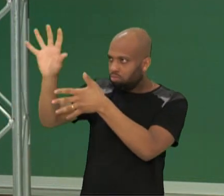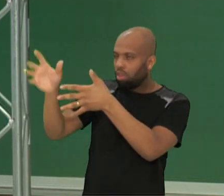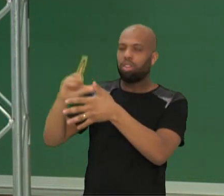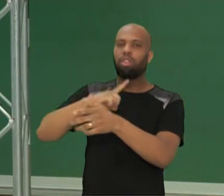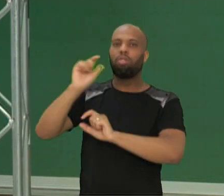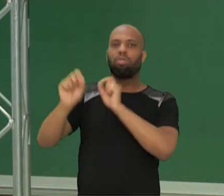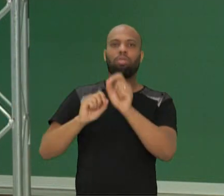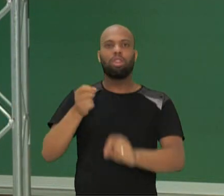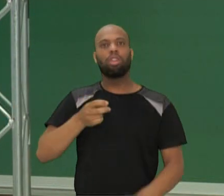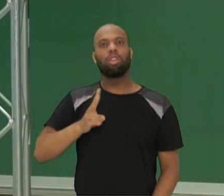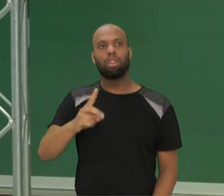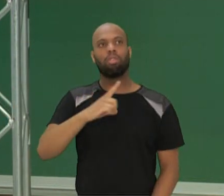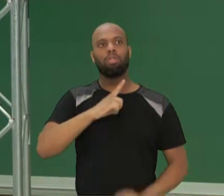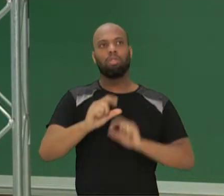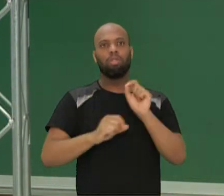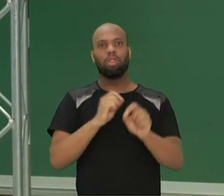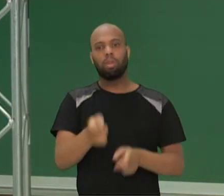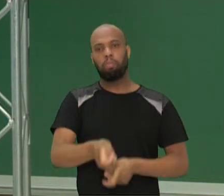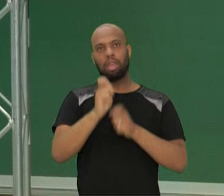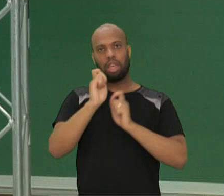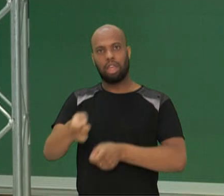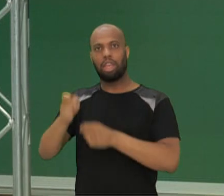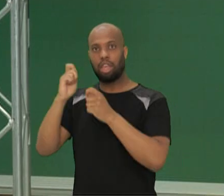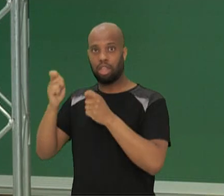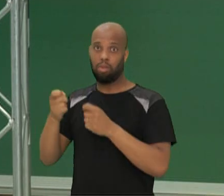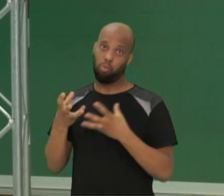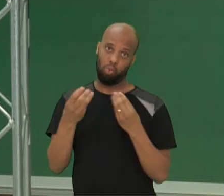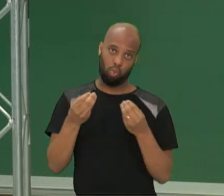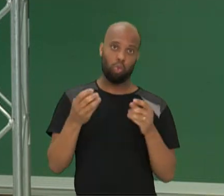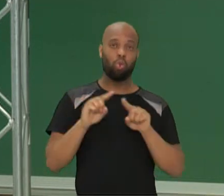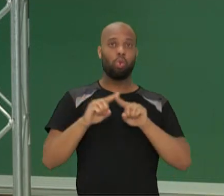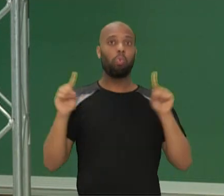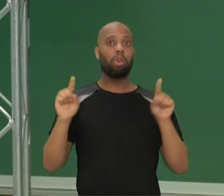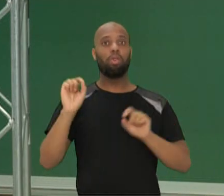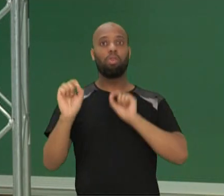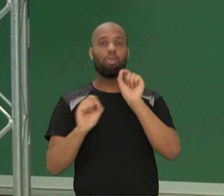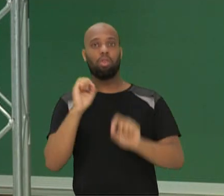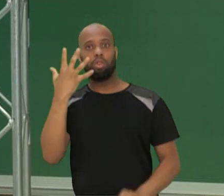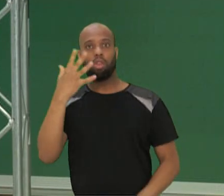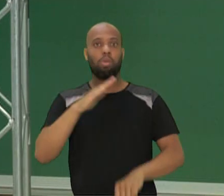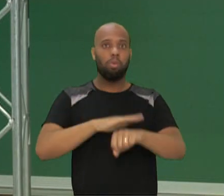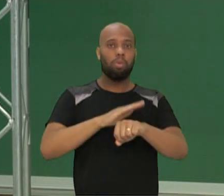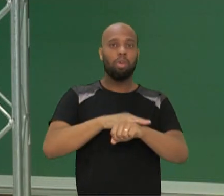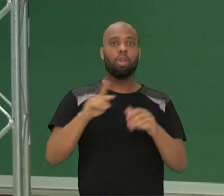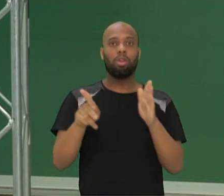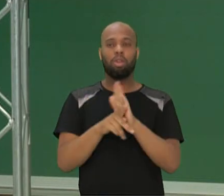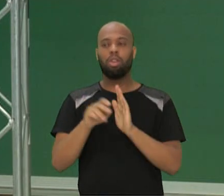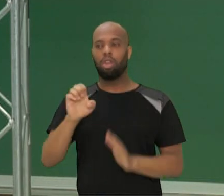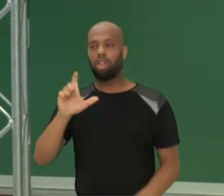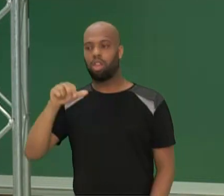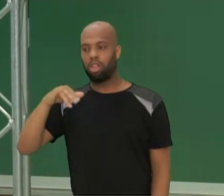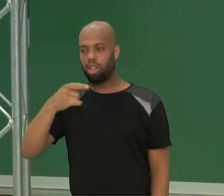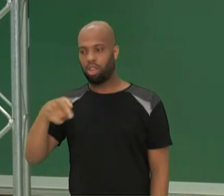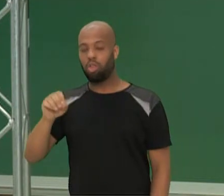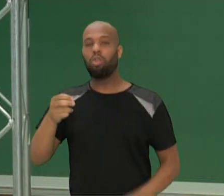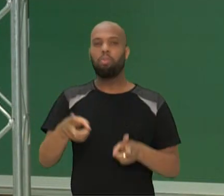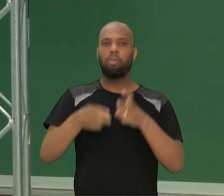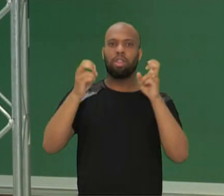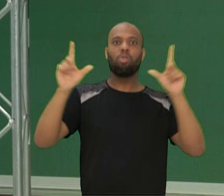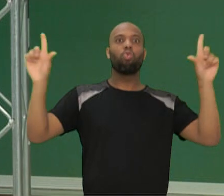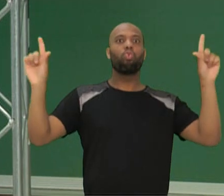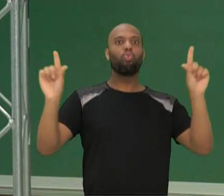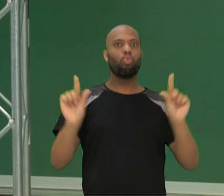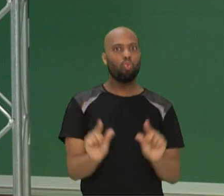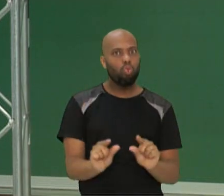tenham normalmente uma pesca bastante produtiva. Porém, nos momentos de El Niño, percebe-se uma